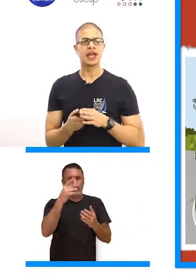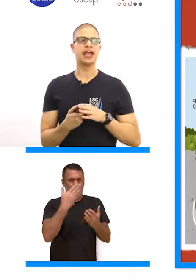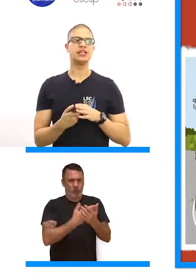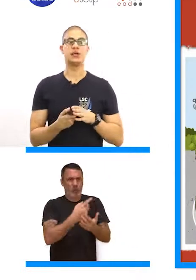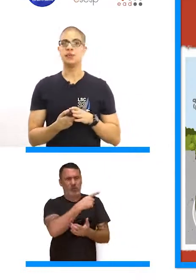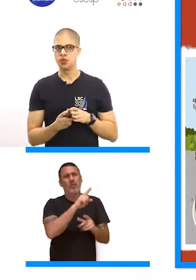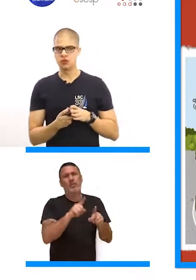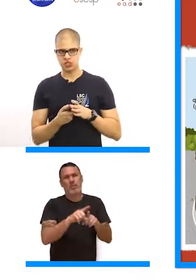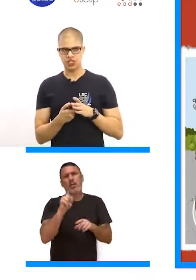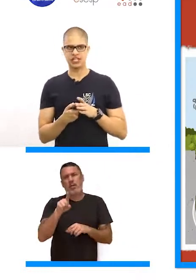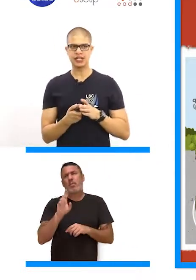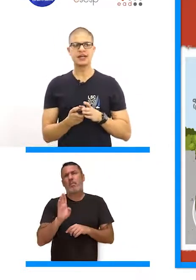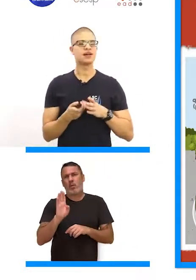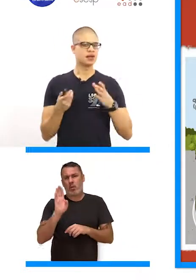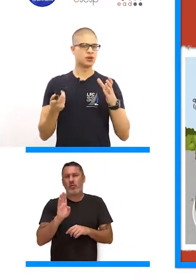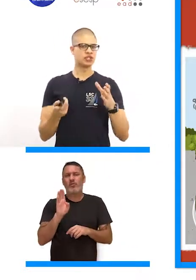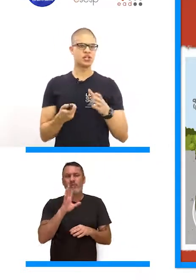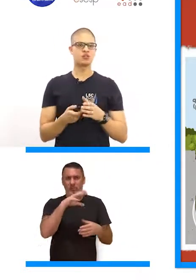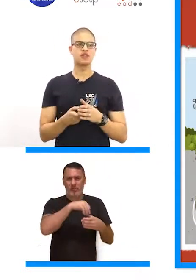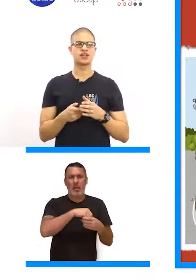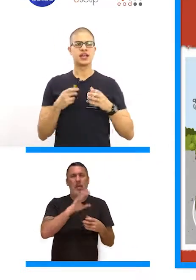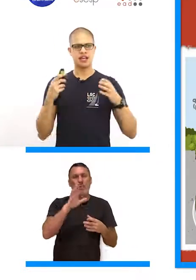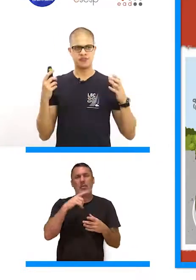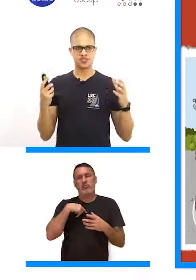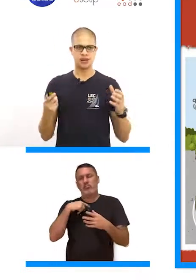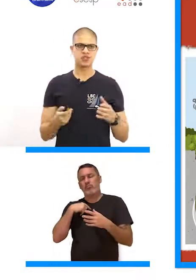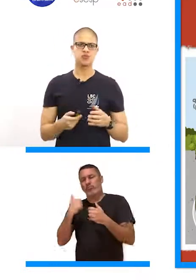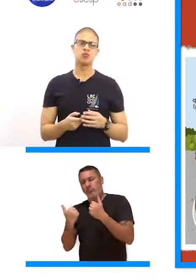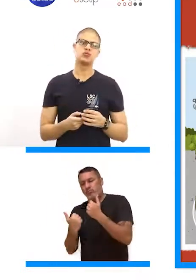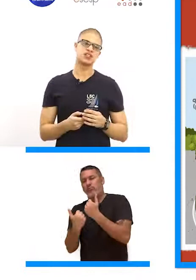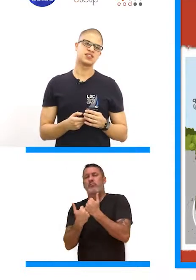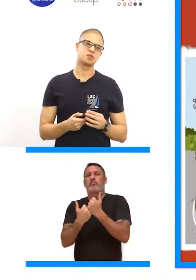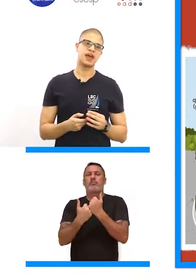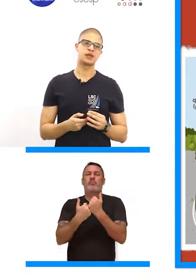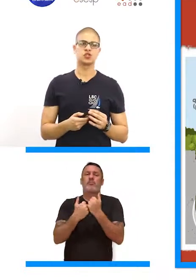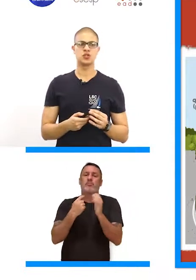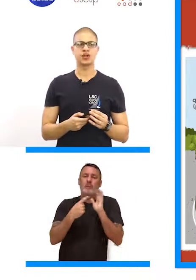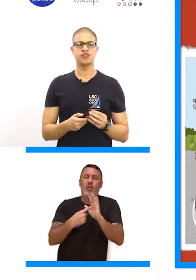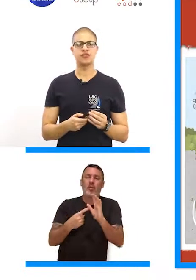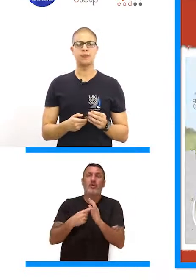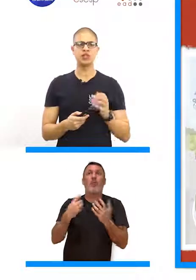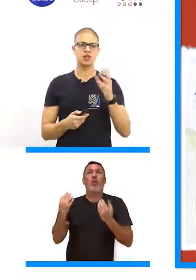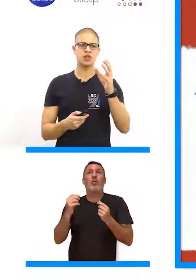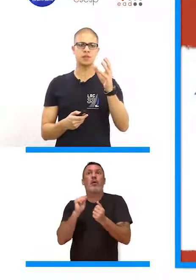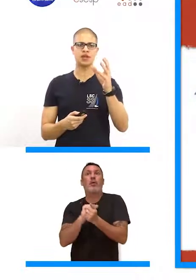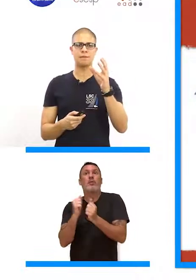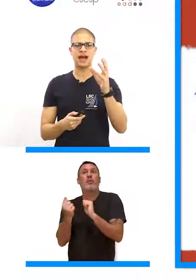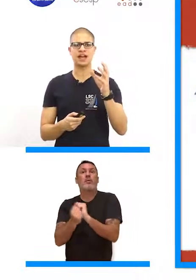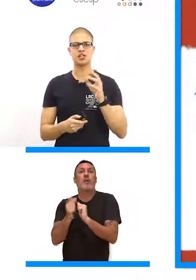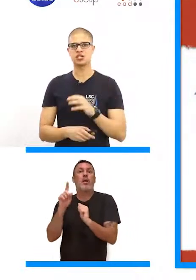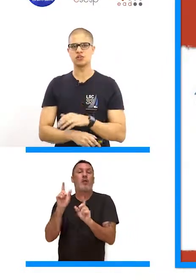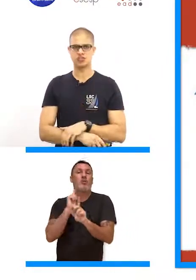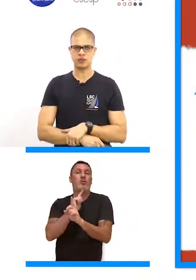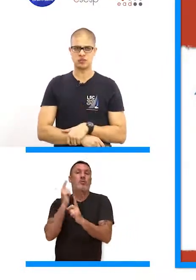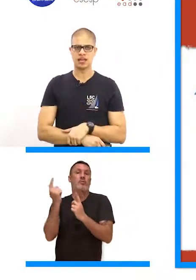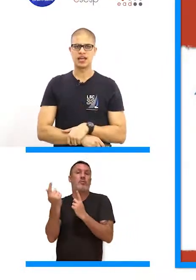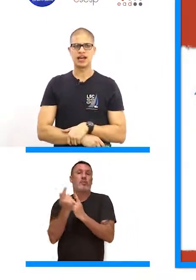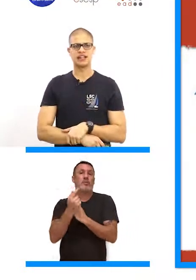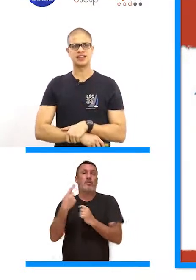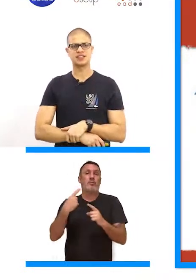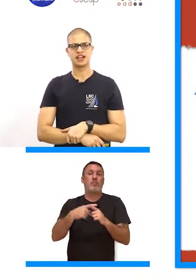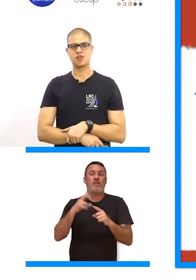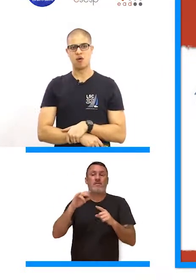isso em biologia, mas é importante nós revisarmos aqui alguns desses aspectos em geografia, principalmente pela parte que nós